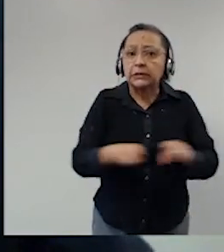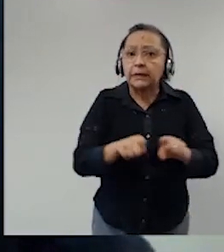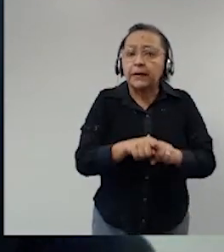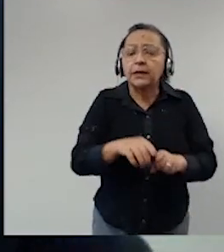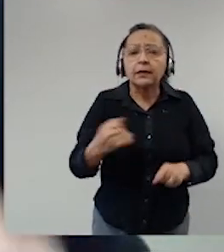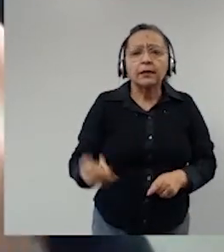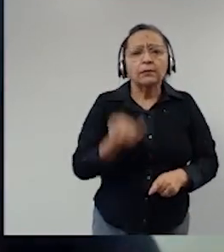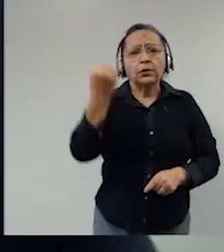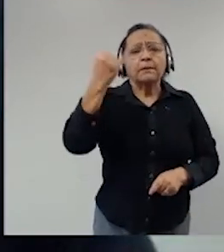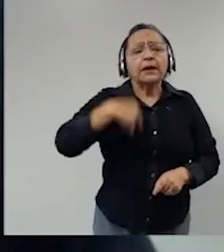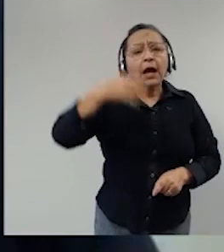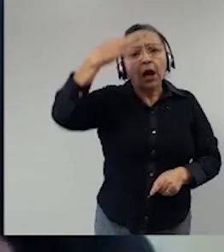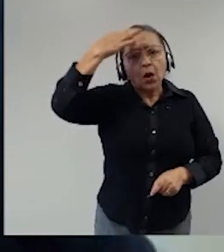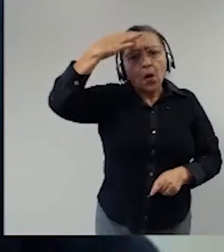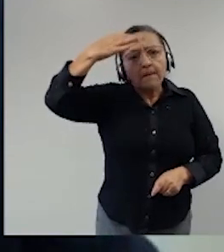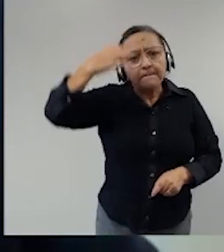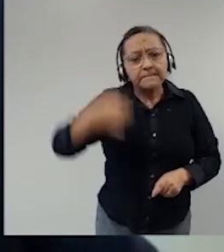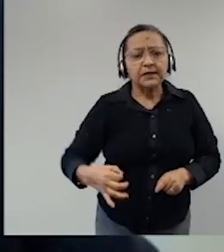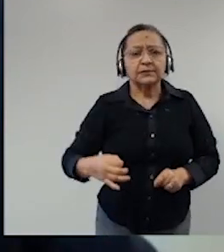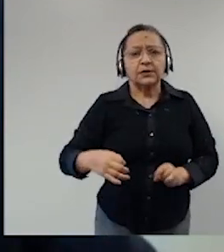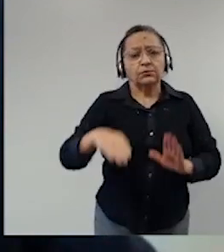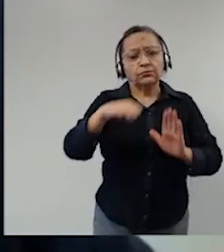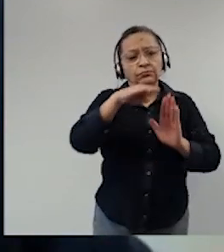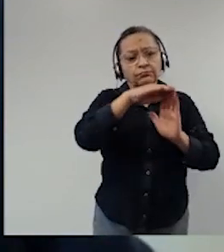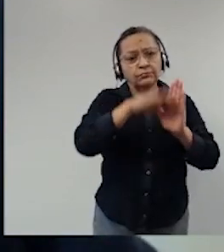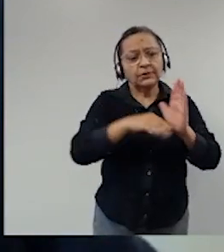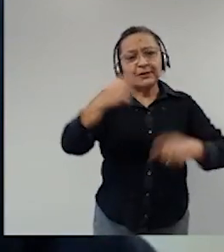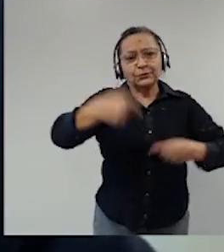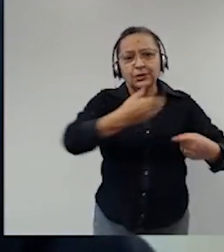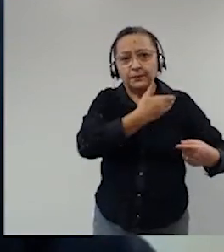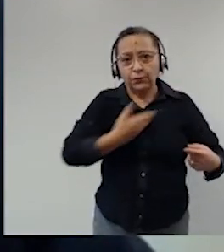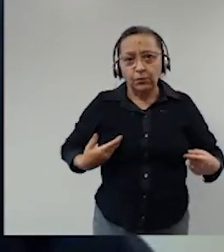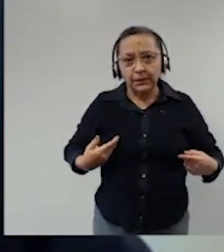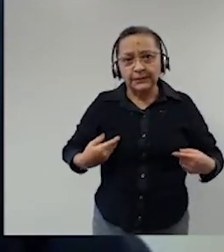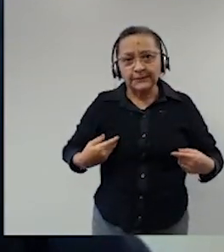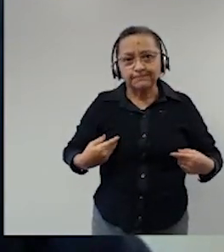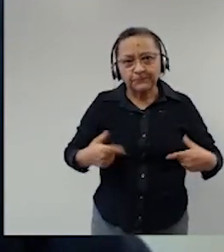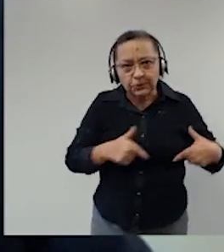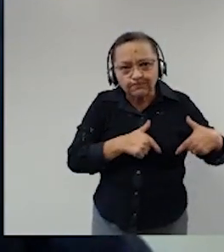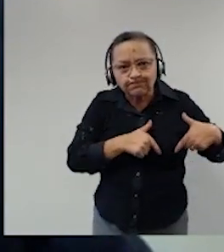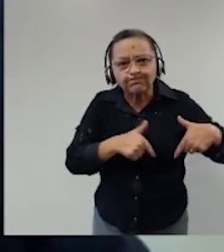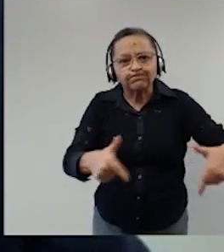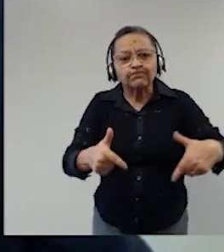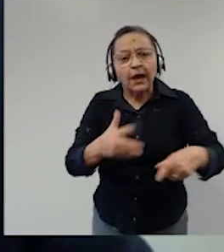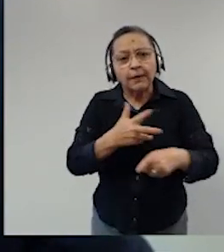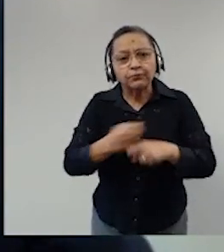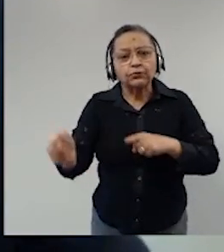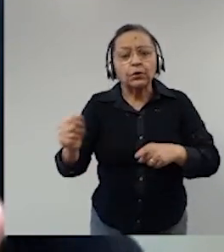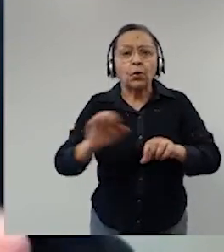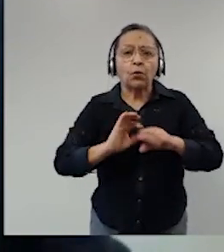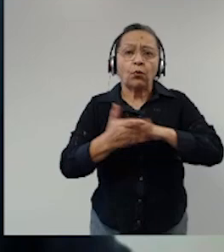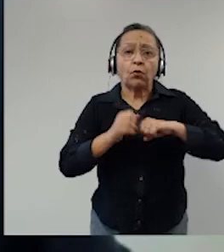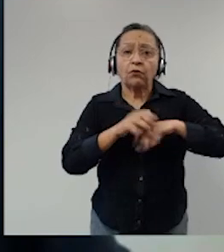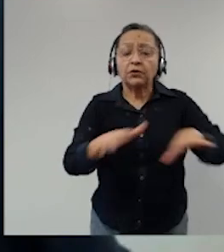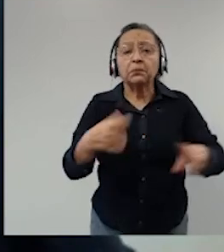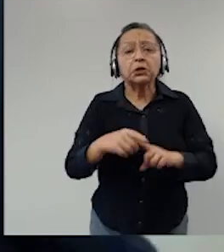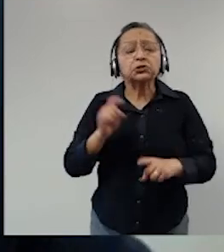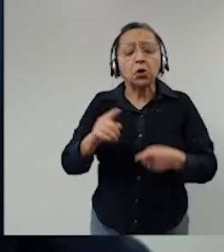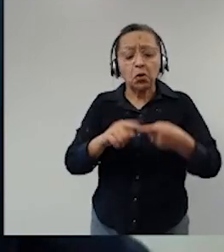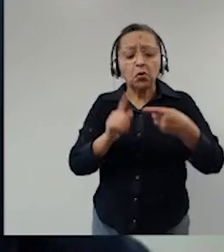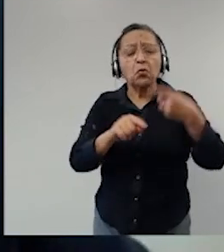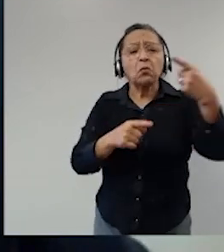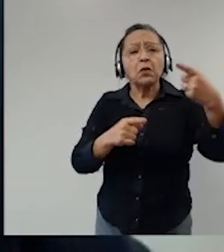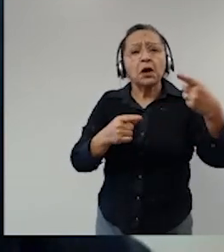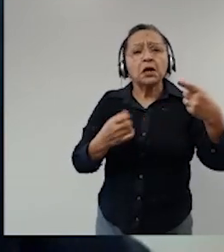essencial para a compreensão das políticas públicas de enfrentamento ao Covid, né? Porque só com a informação precisa,